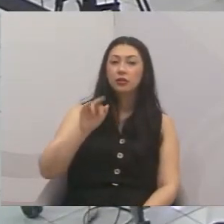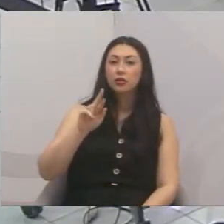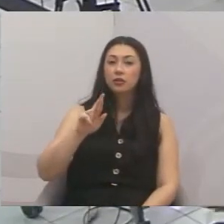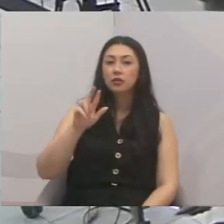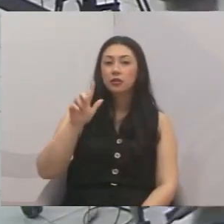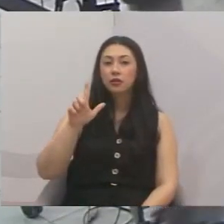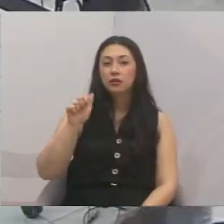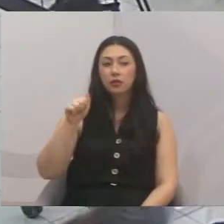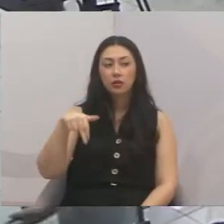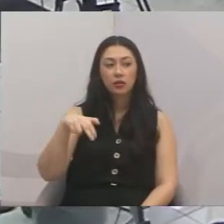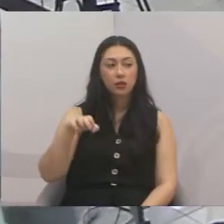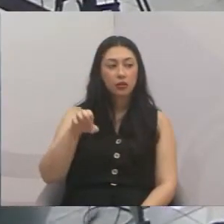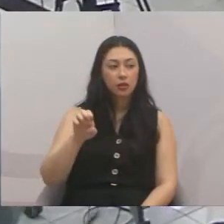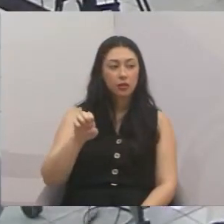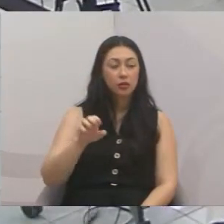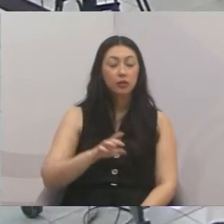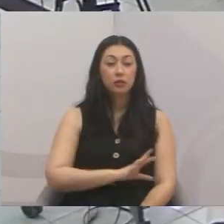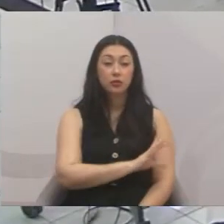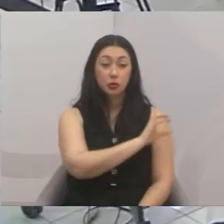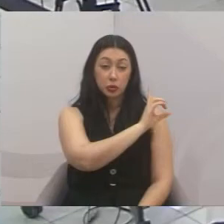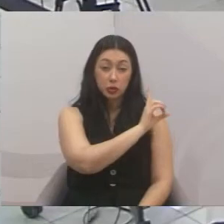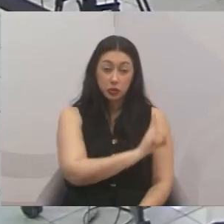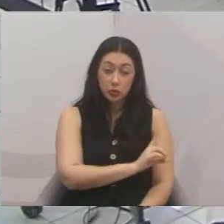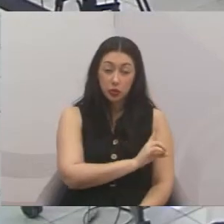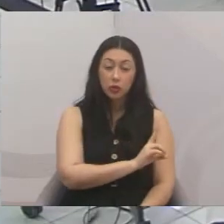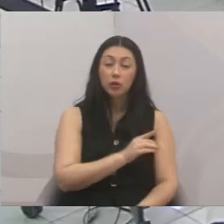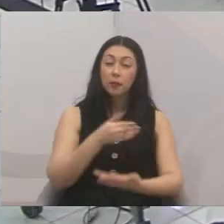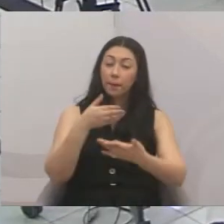Dias dos Santos, diretora de